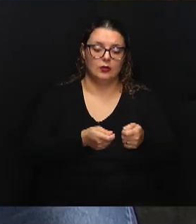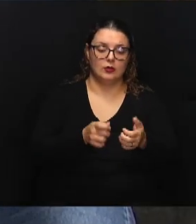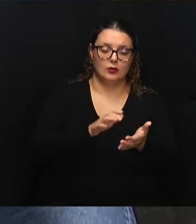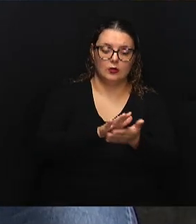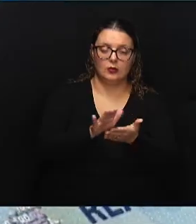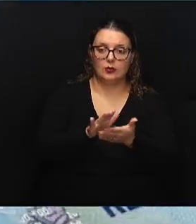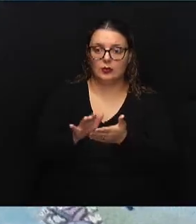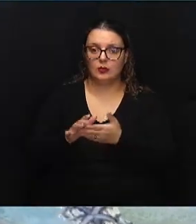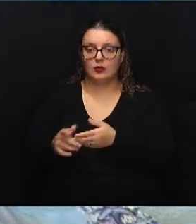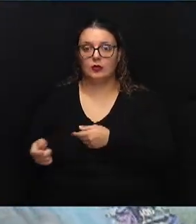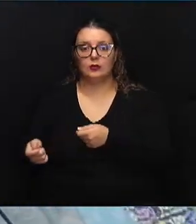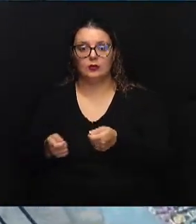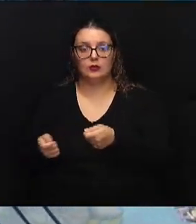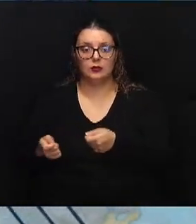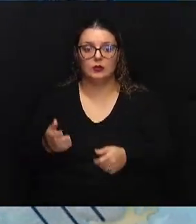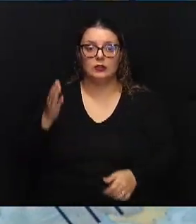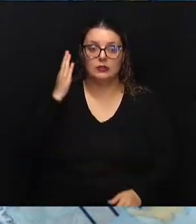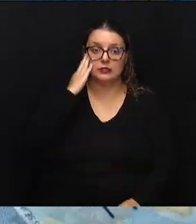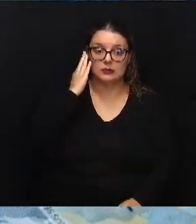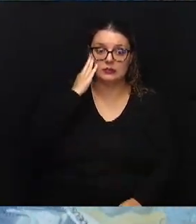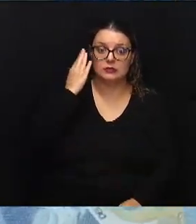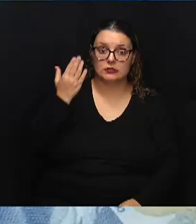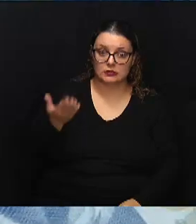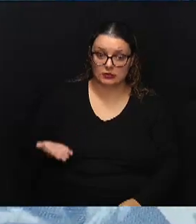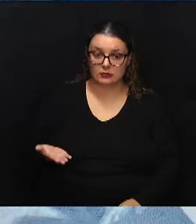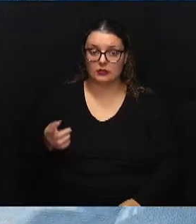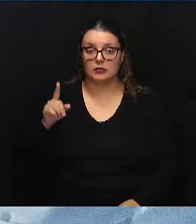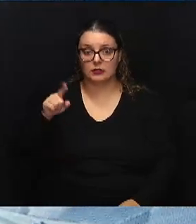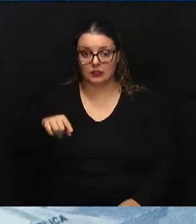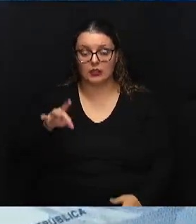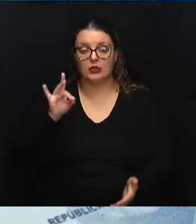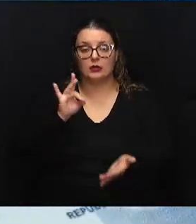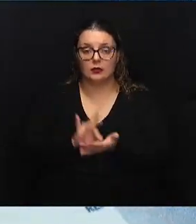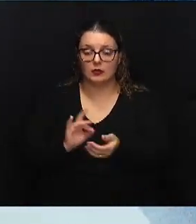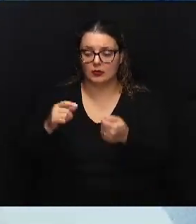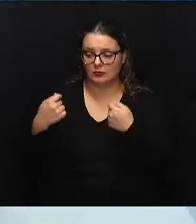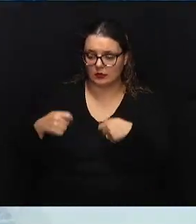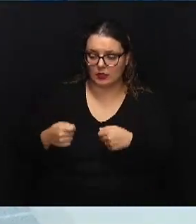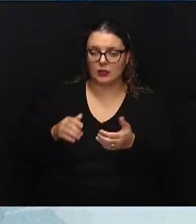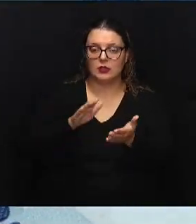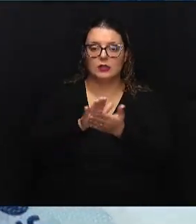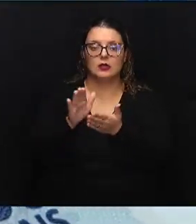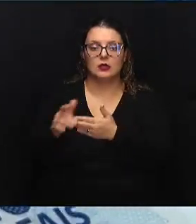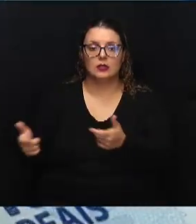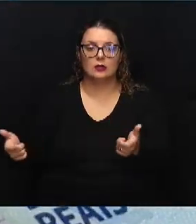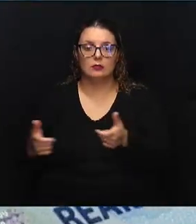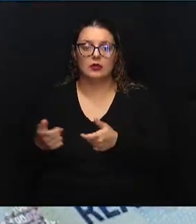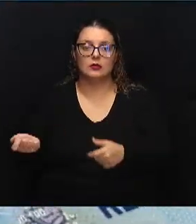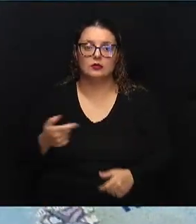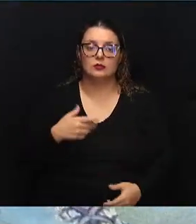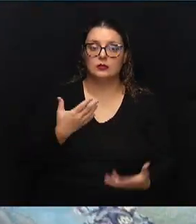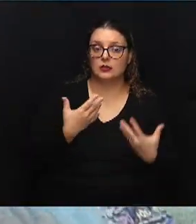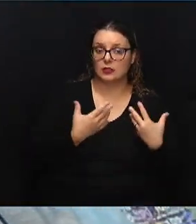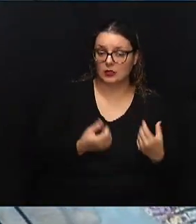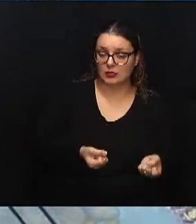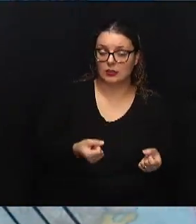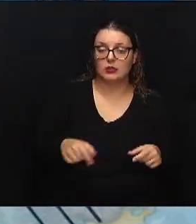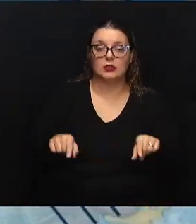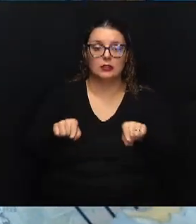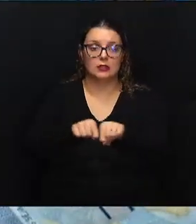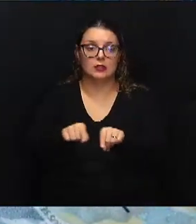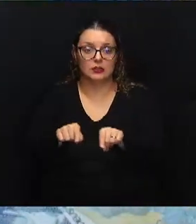gastos, desde você saber que é realmente necessário se gastar menos do que se ganha e também